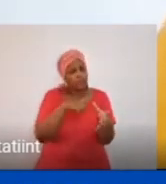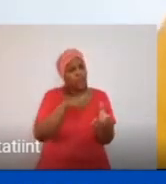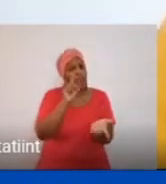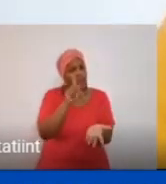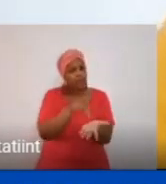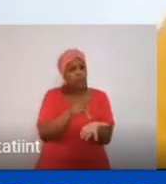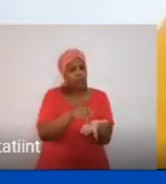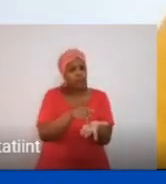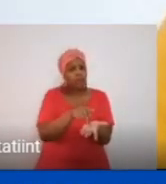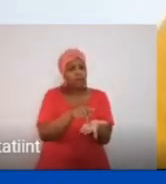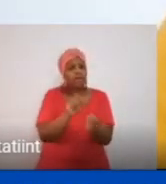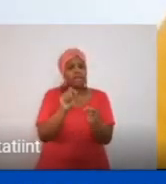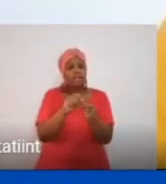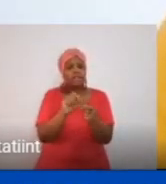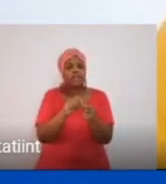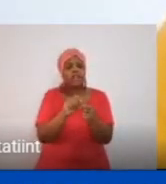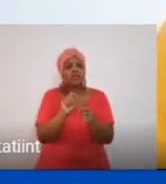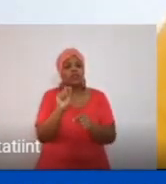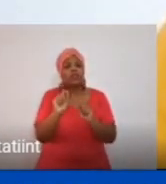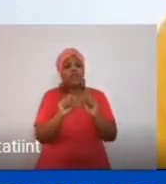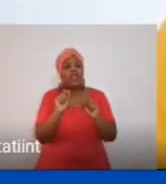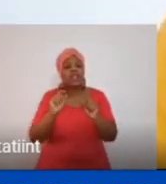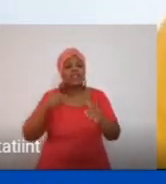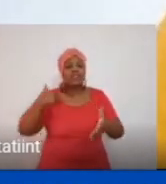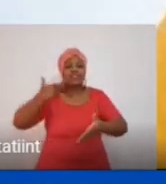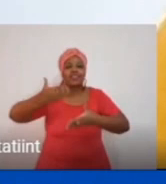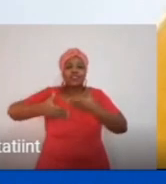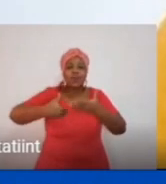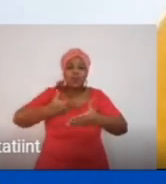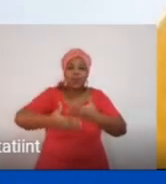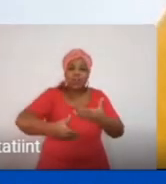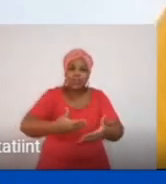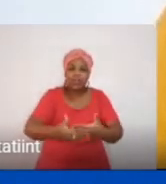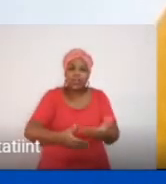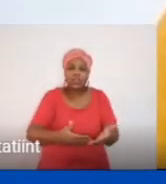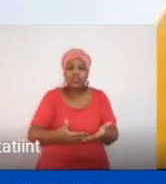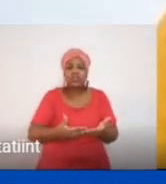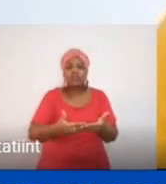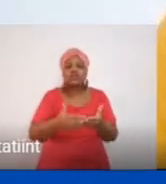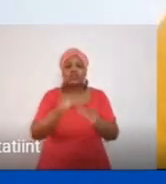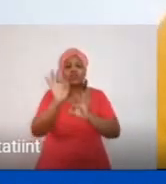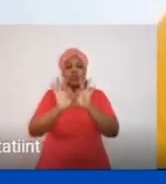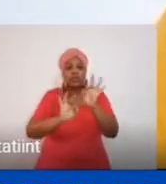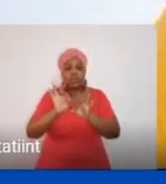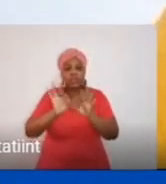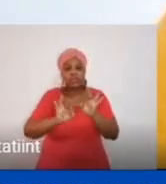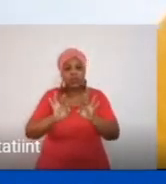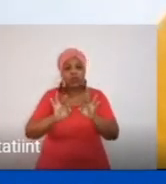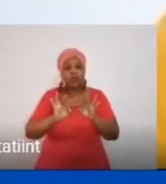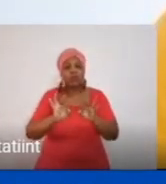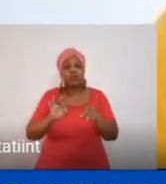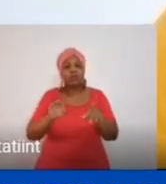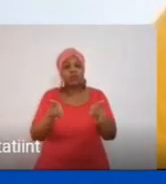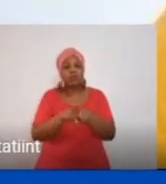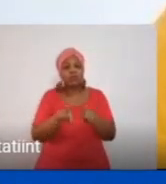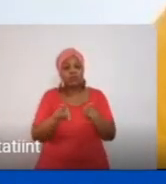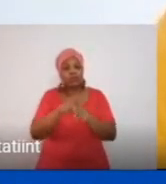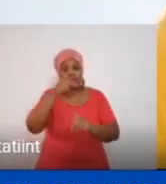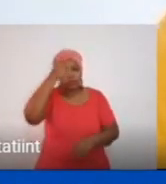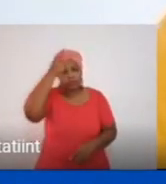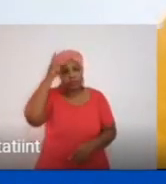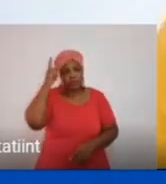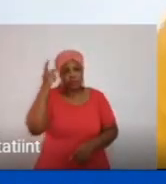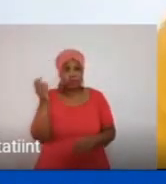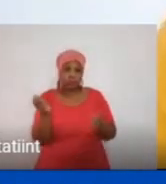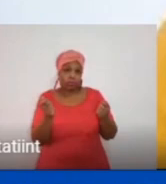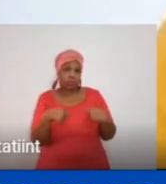né, esse processo de manutenção da sobrevivência do povo negro em condições dramáticas e que